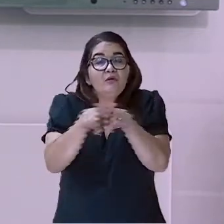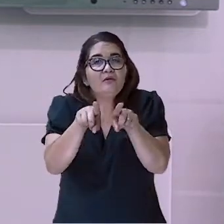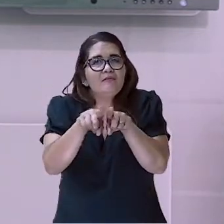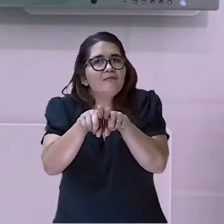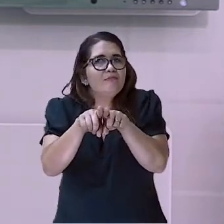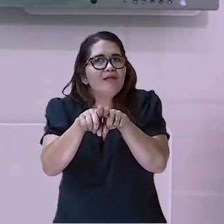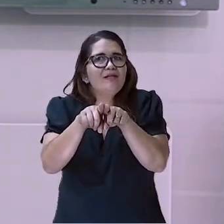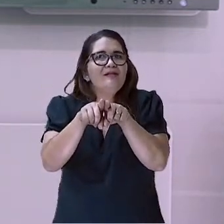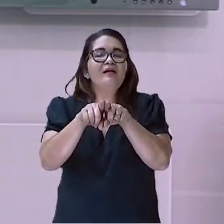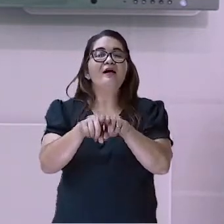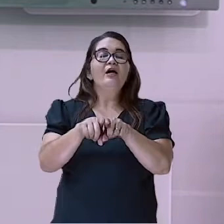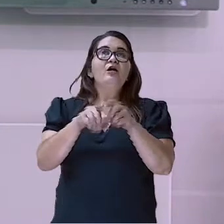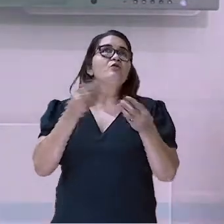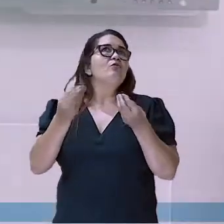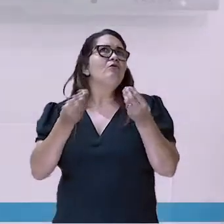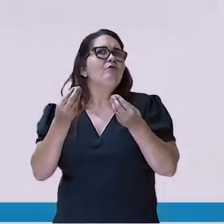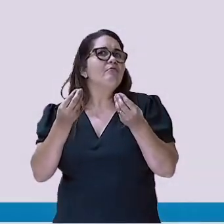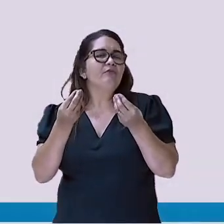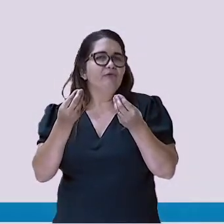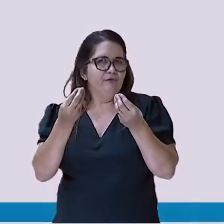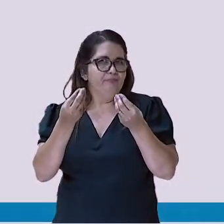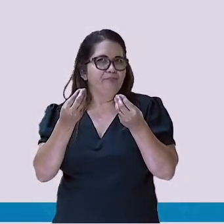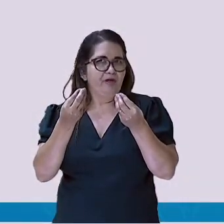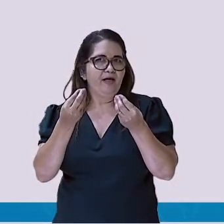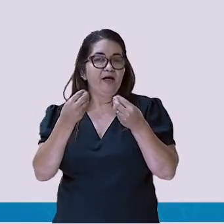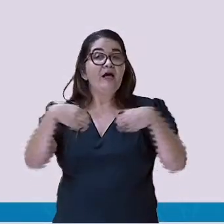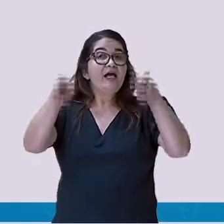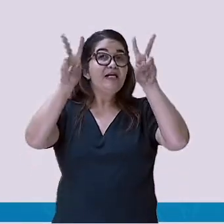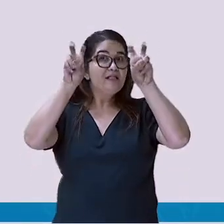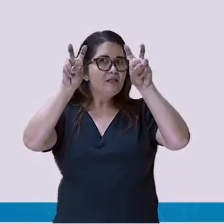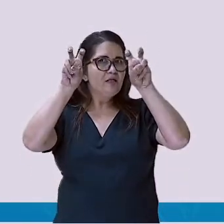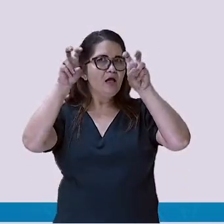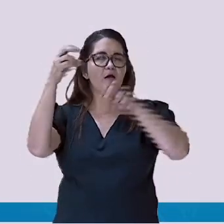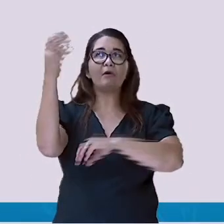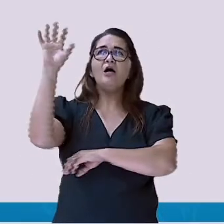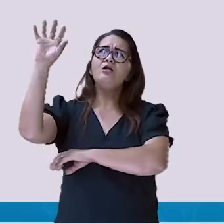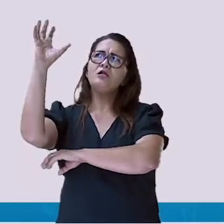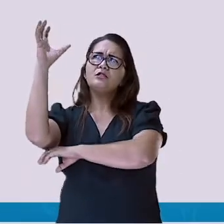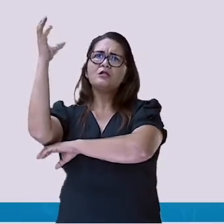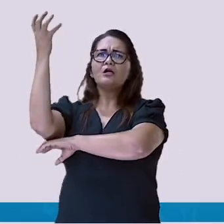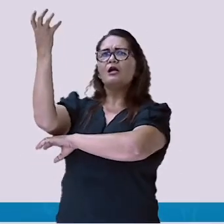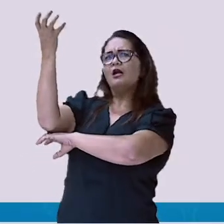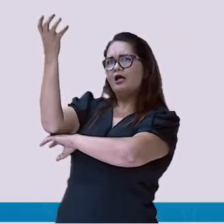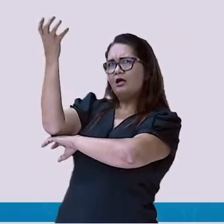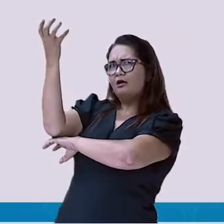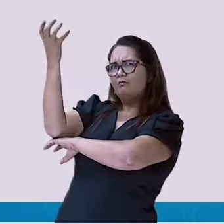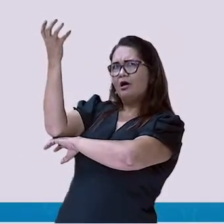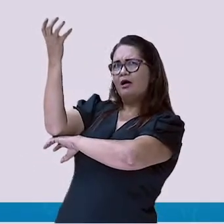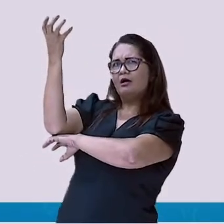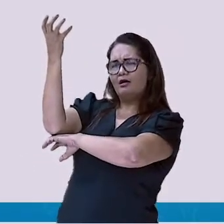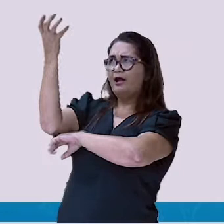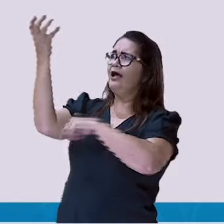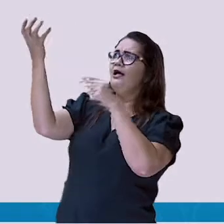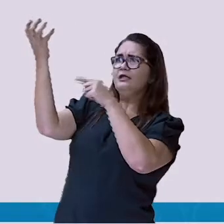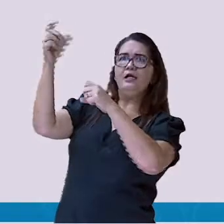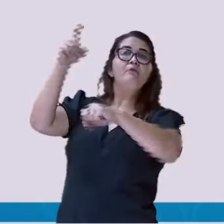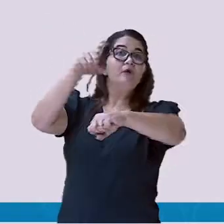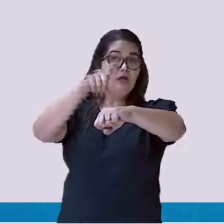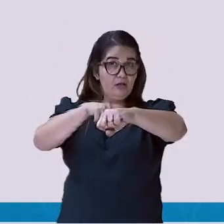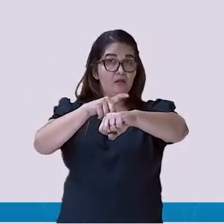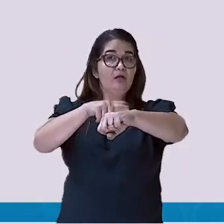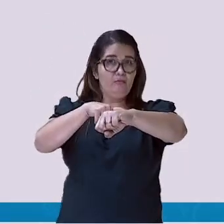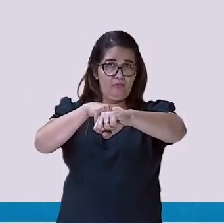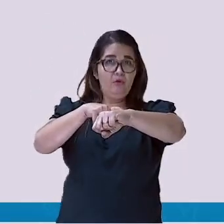em clima, você sabe qual a diferença entre, por exemplo, clima e tempo, né? É diferente,